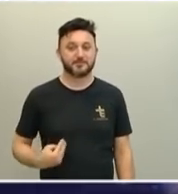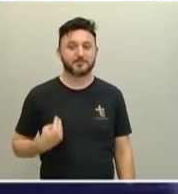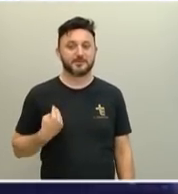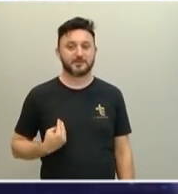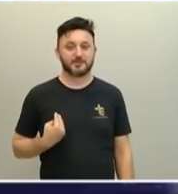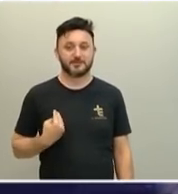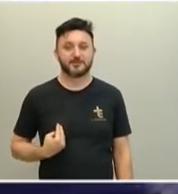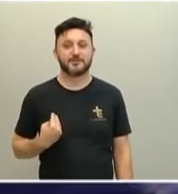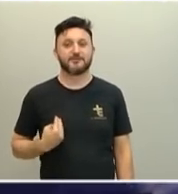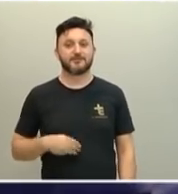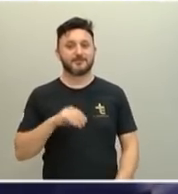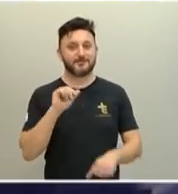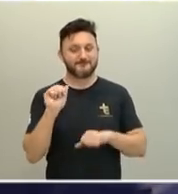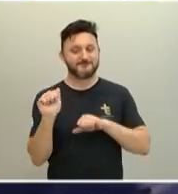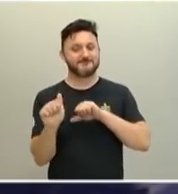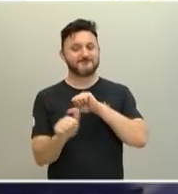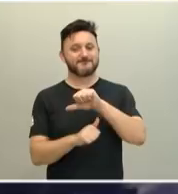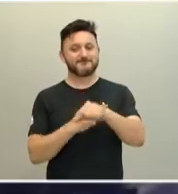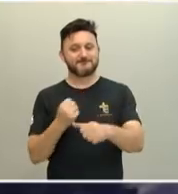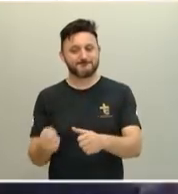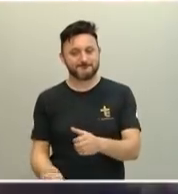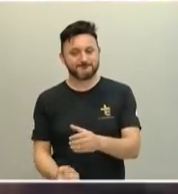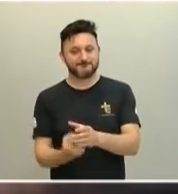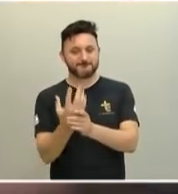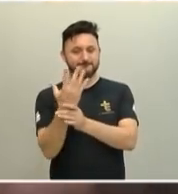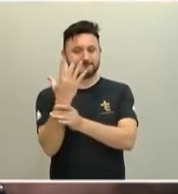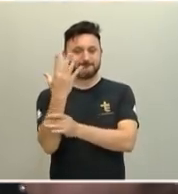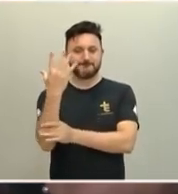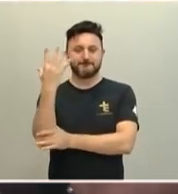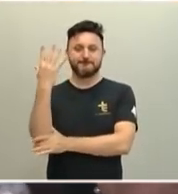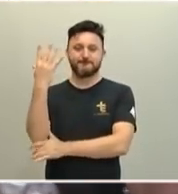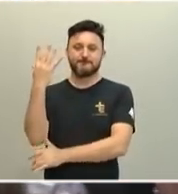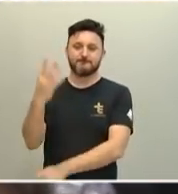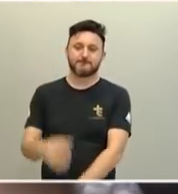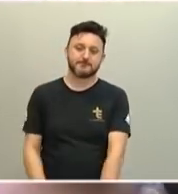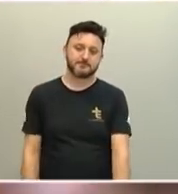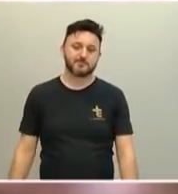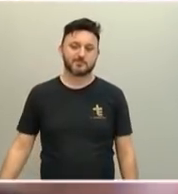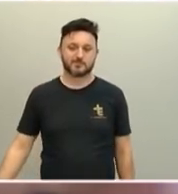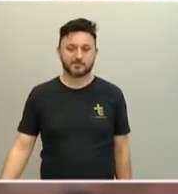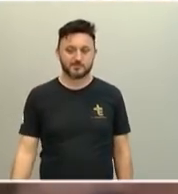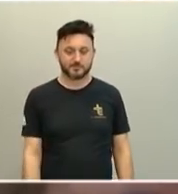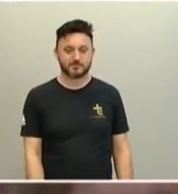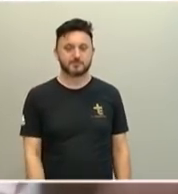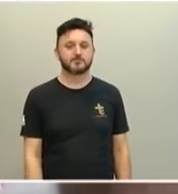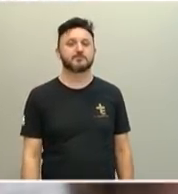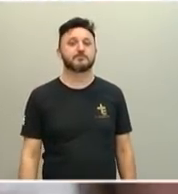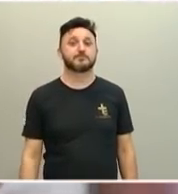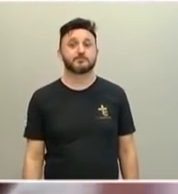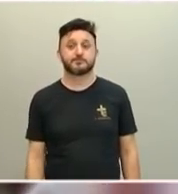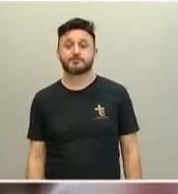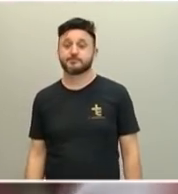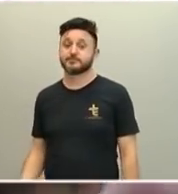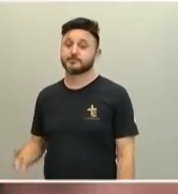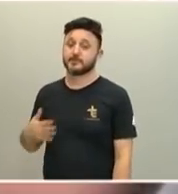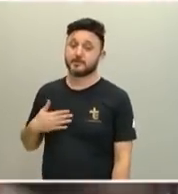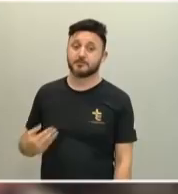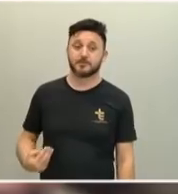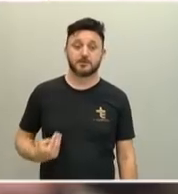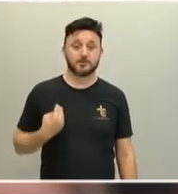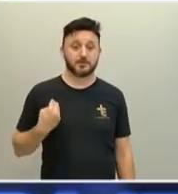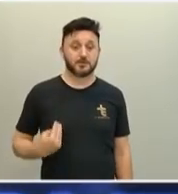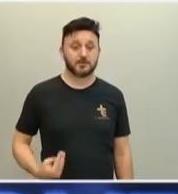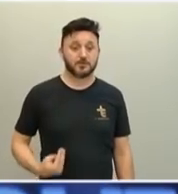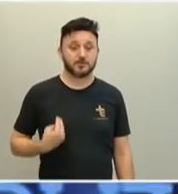meu deserto florirá. O meu deserto florirá. O